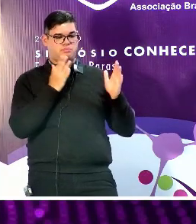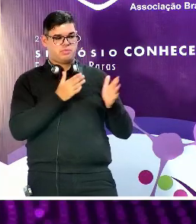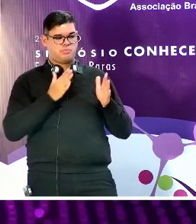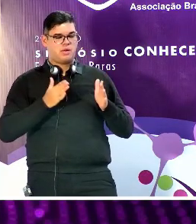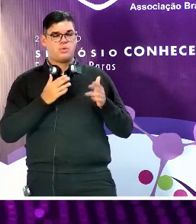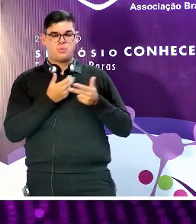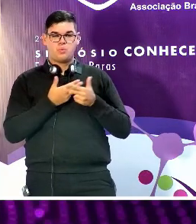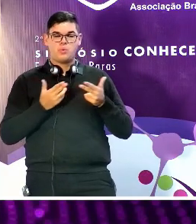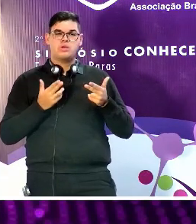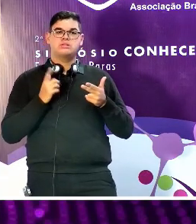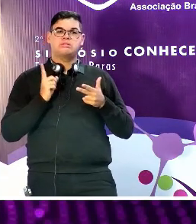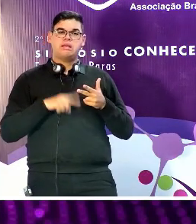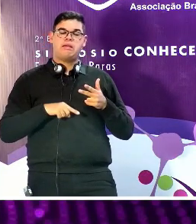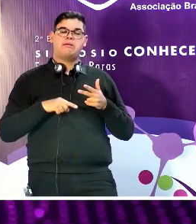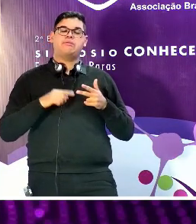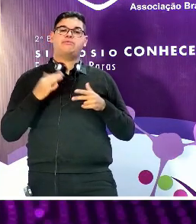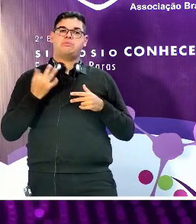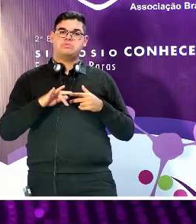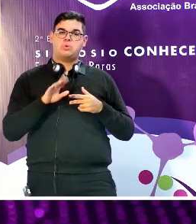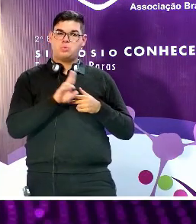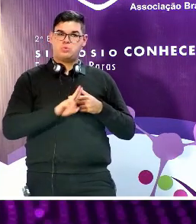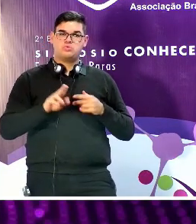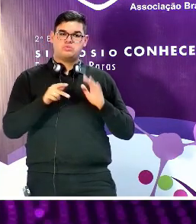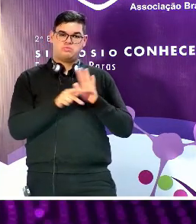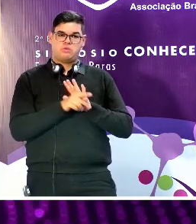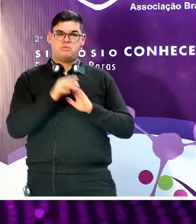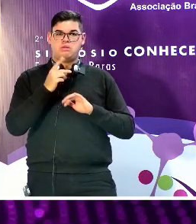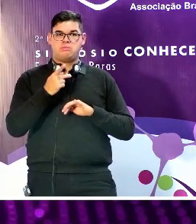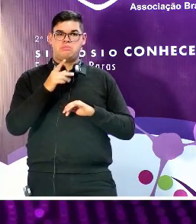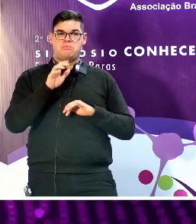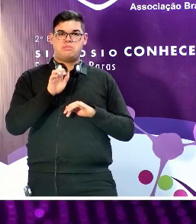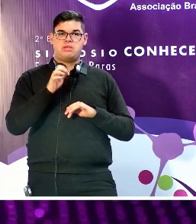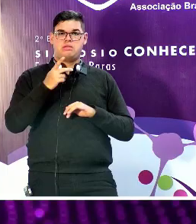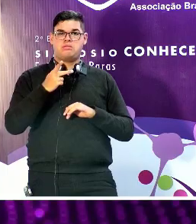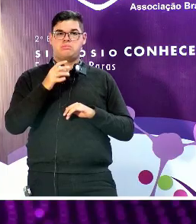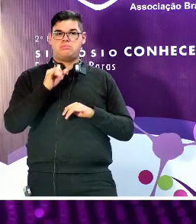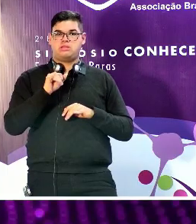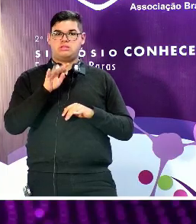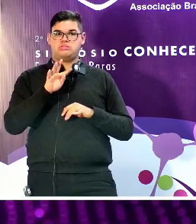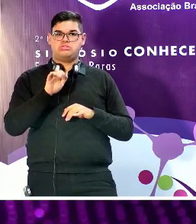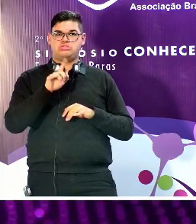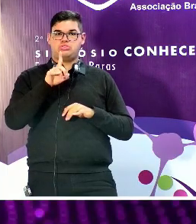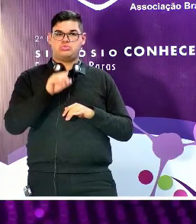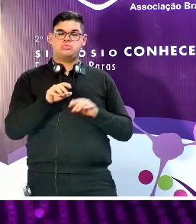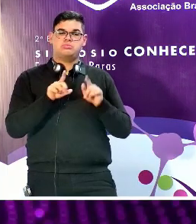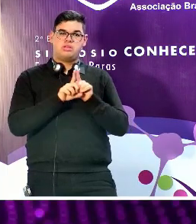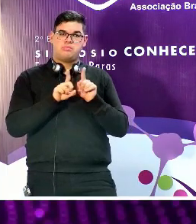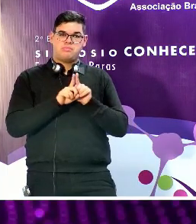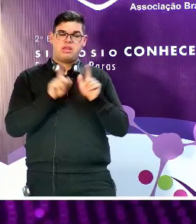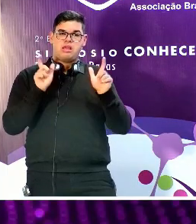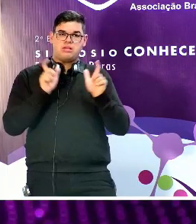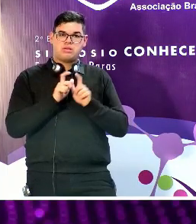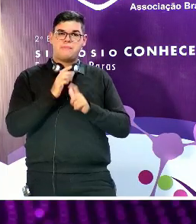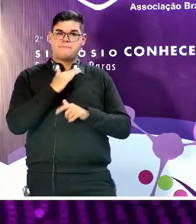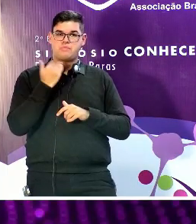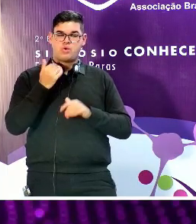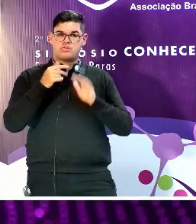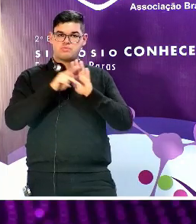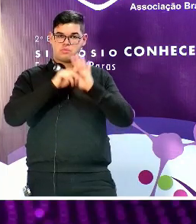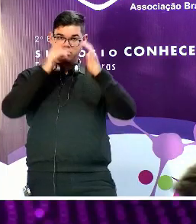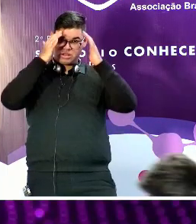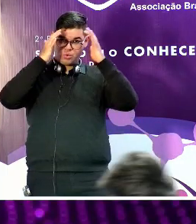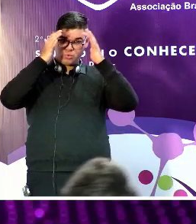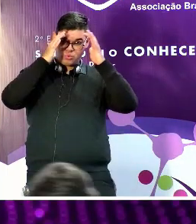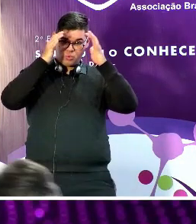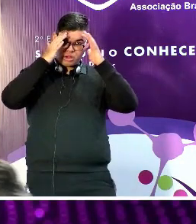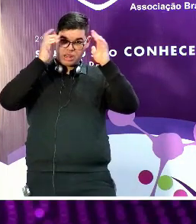redutores, né, de inflamação com o uso do peptídeo, além de redução da morte dos neurônios com o